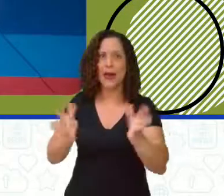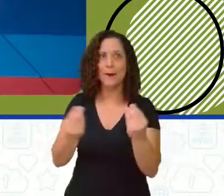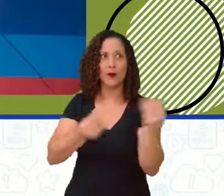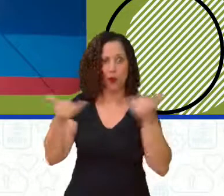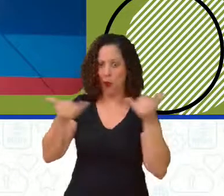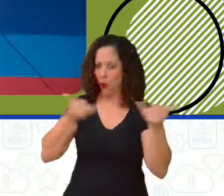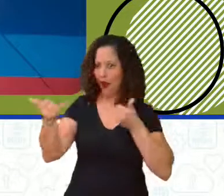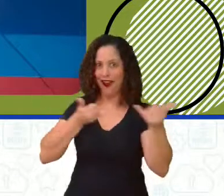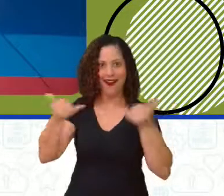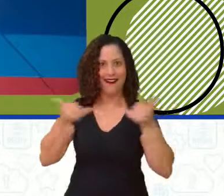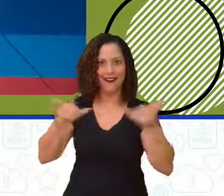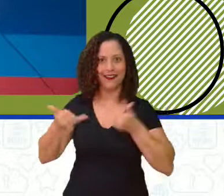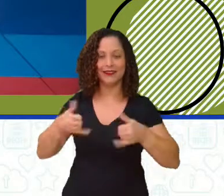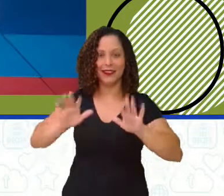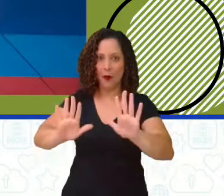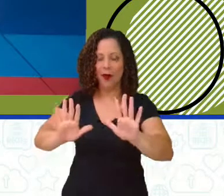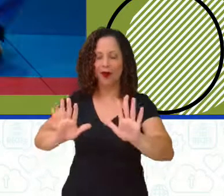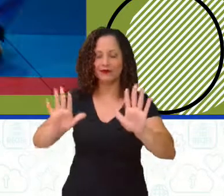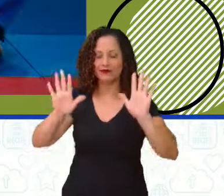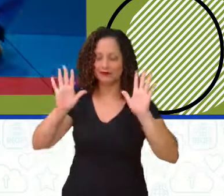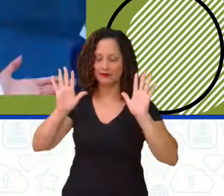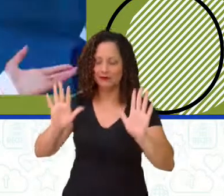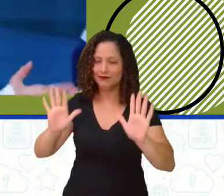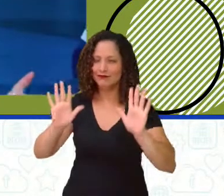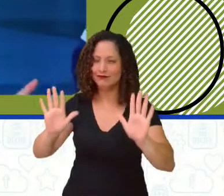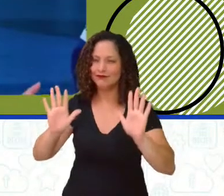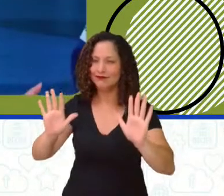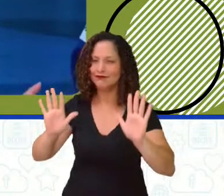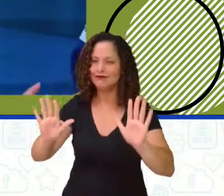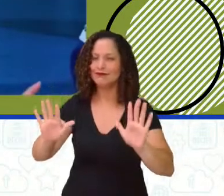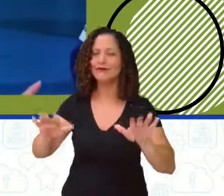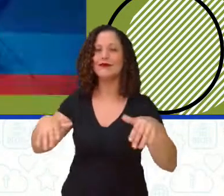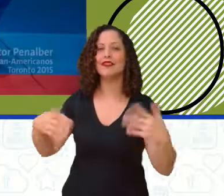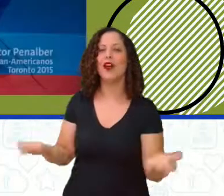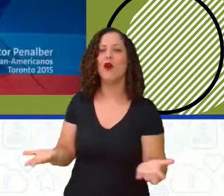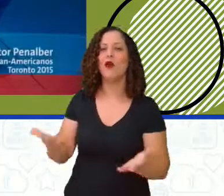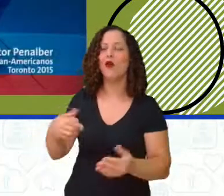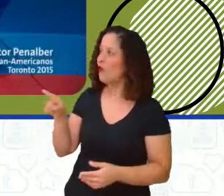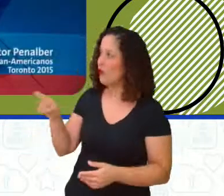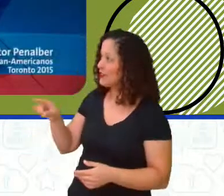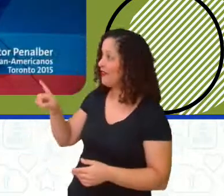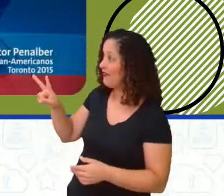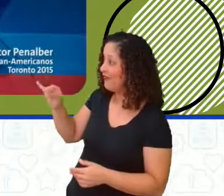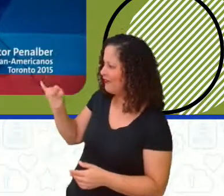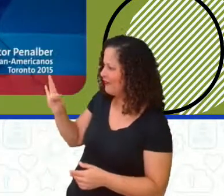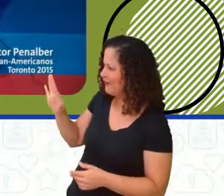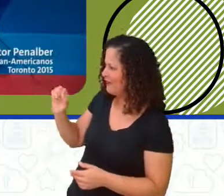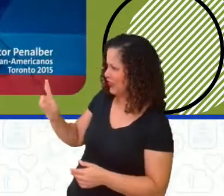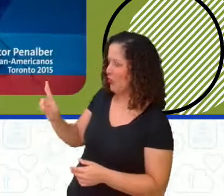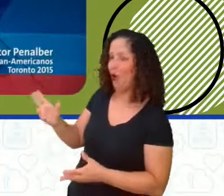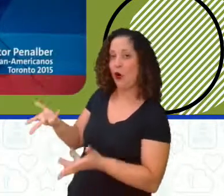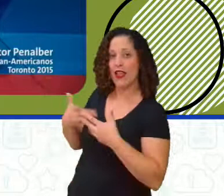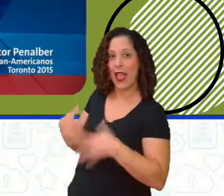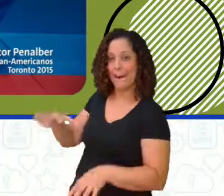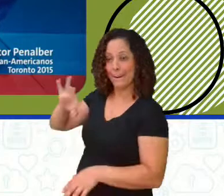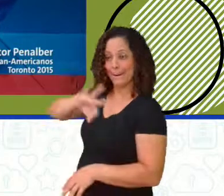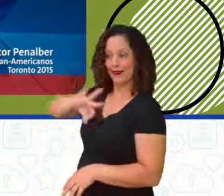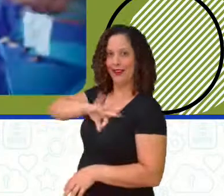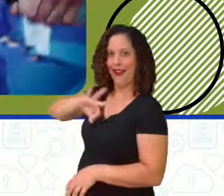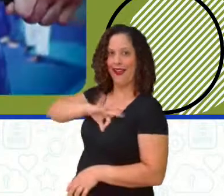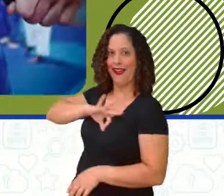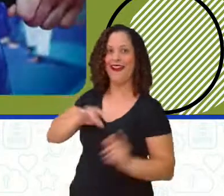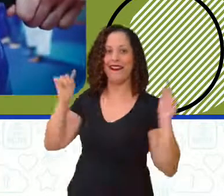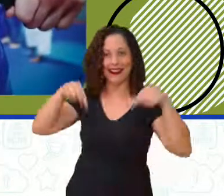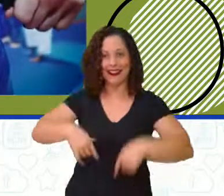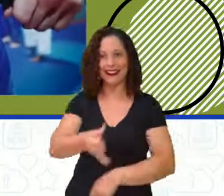informação. Editor, dá uma mãozinha aí, vai. Você não é o Vitor Penalber, o brasileiro que super quer brigar por medalha aqui no Rio? Sou eu.